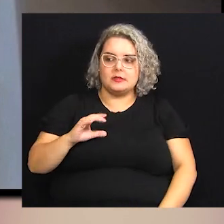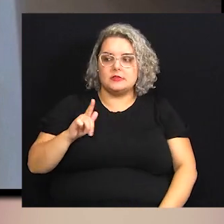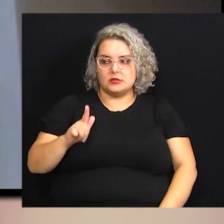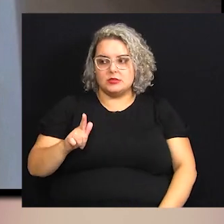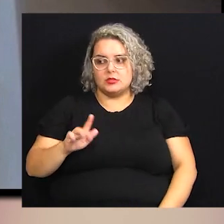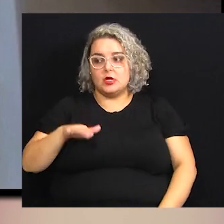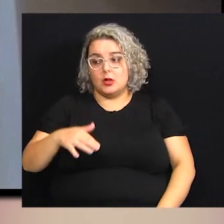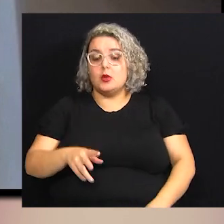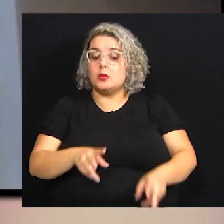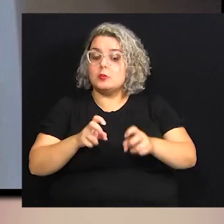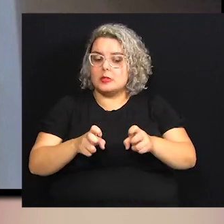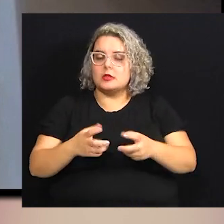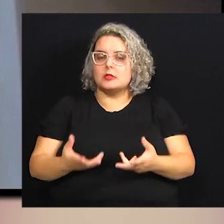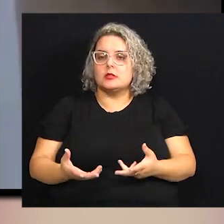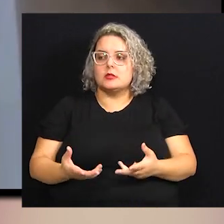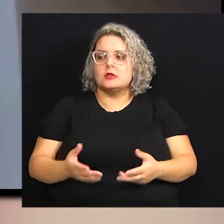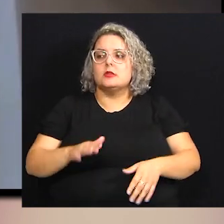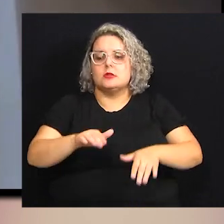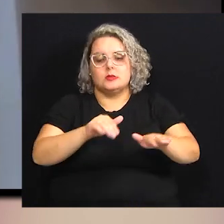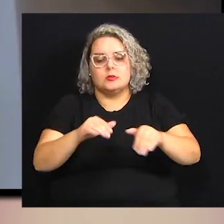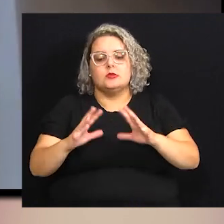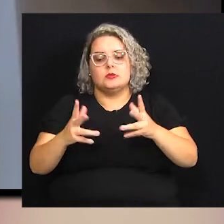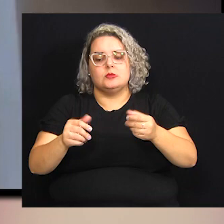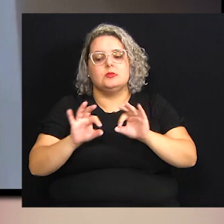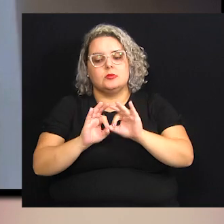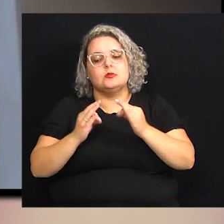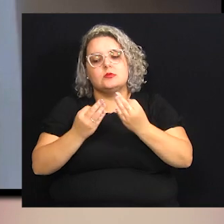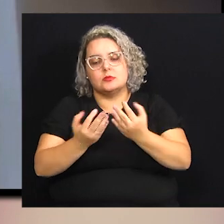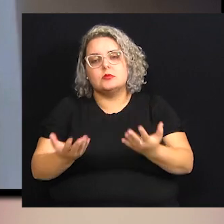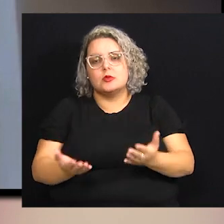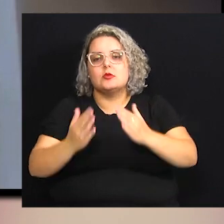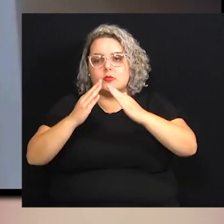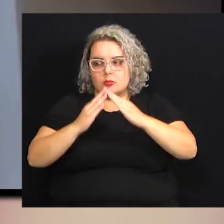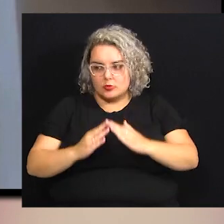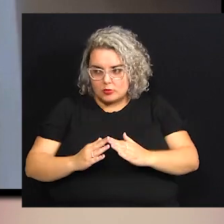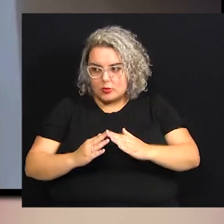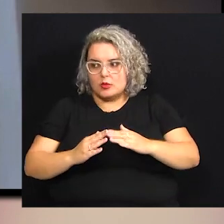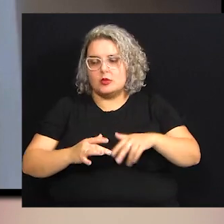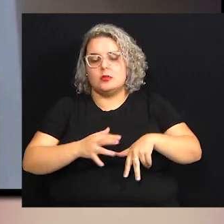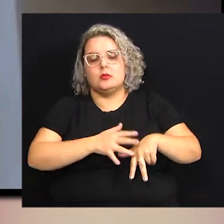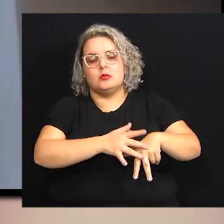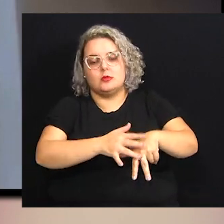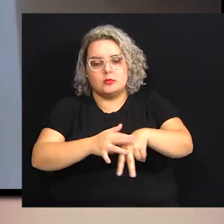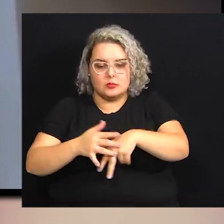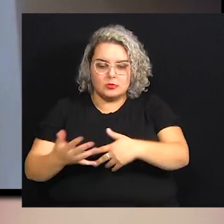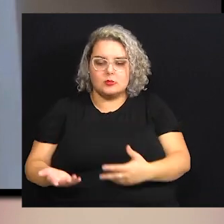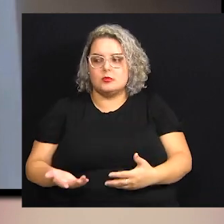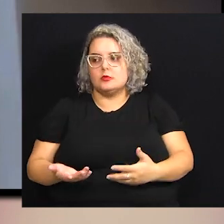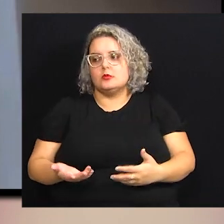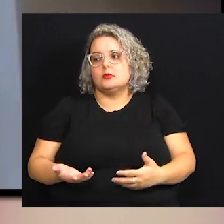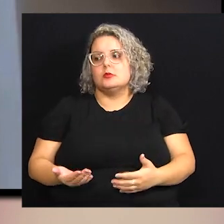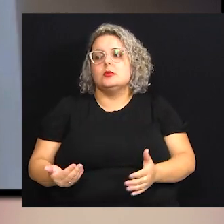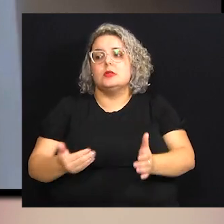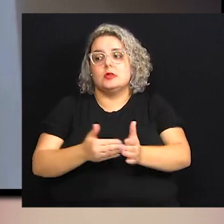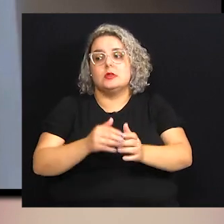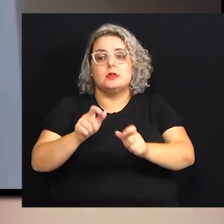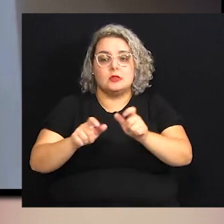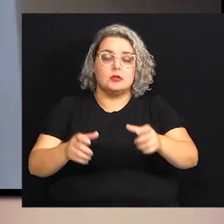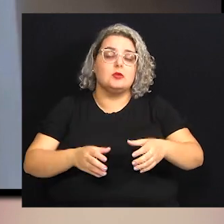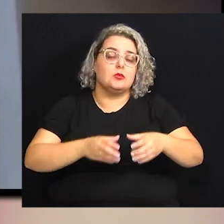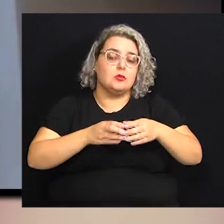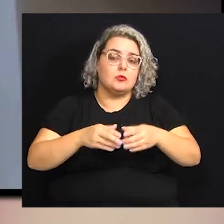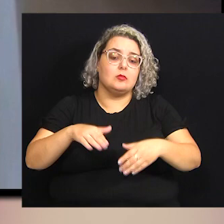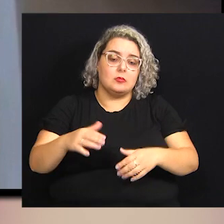você detecta um paciente com hanseníase, é importante chamar todos os familiares que moram com esses pacientes, e até as pessoas que